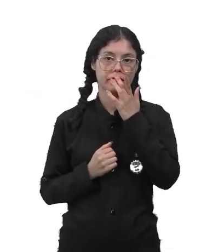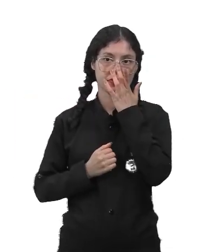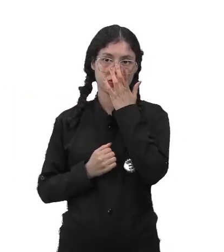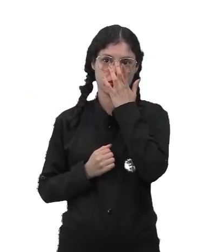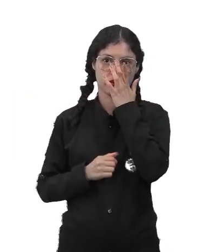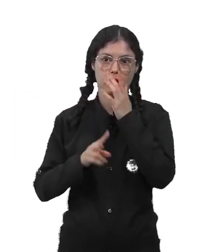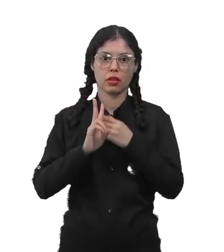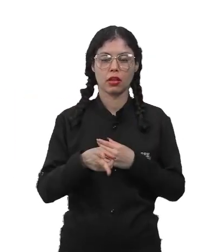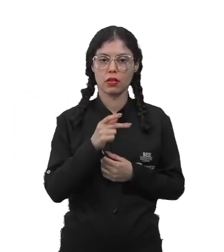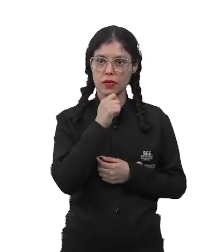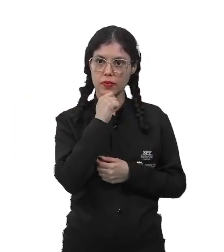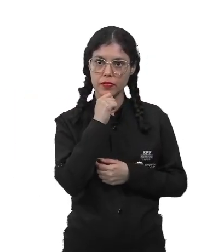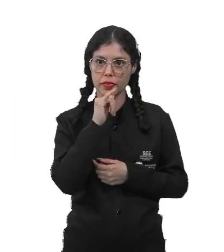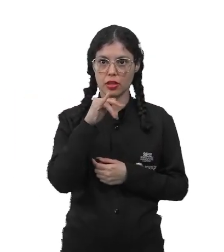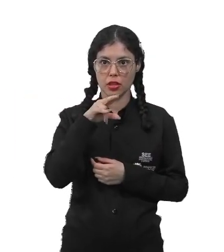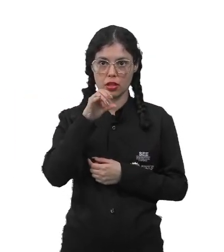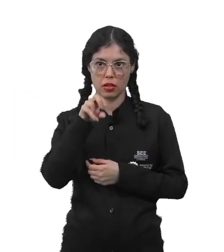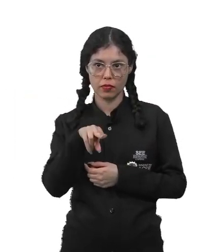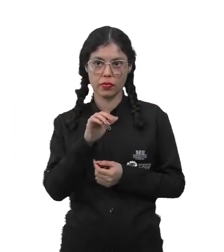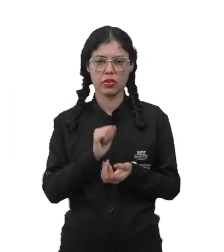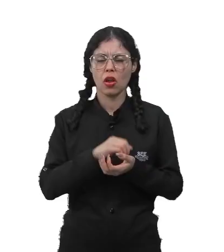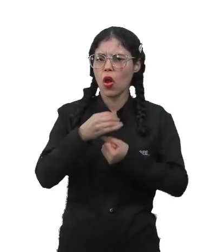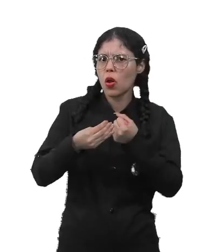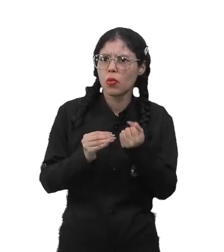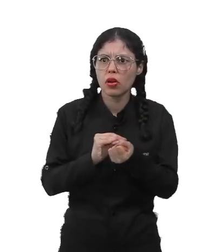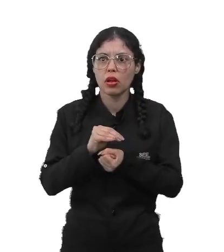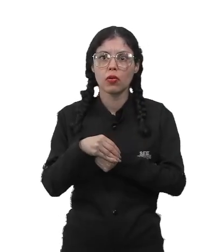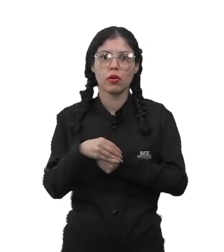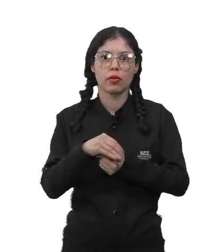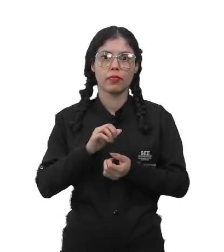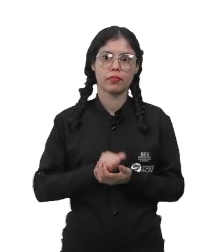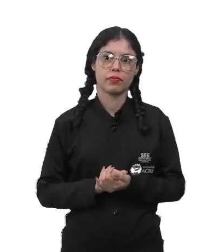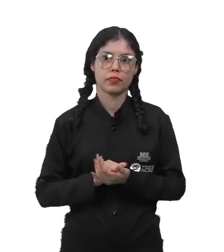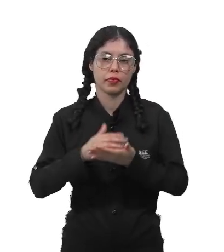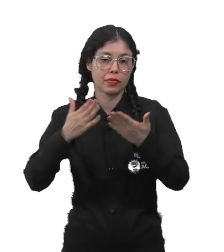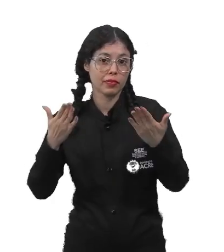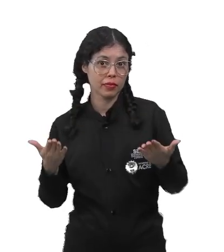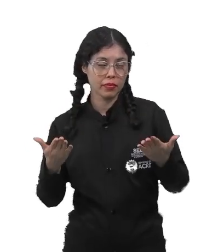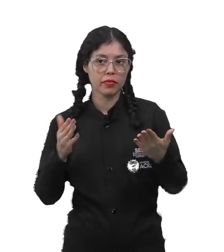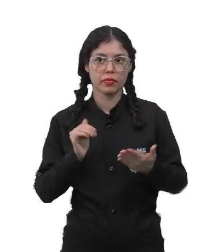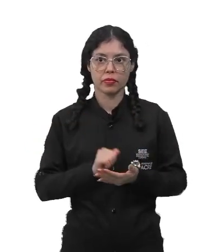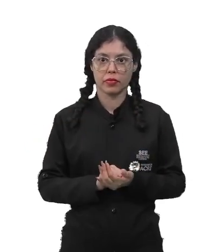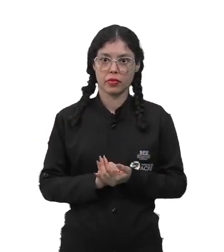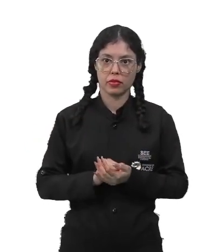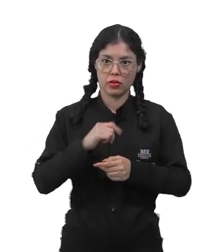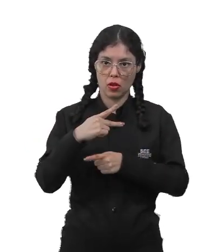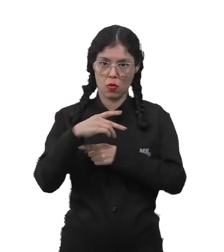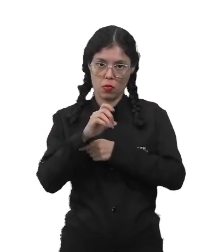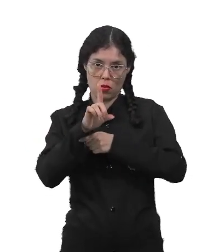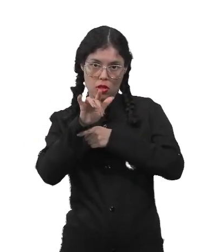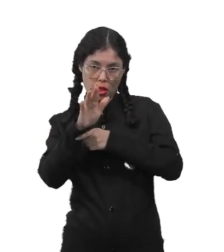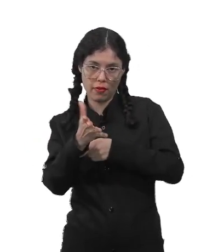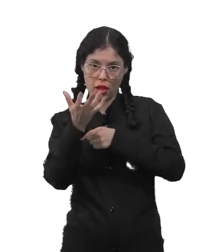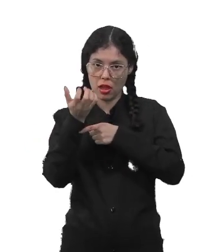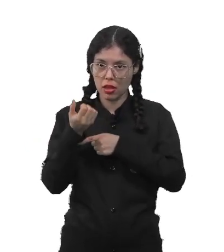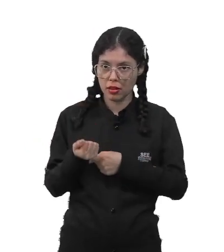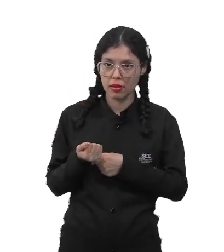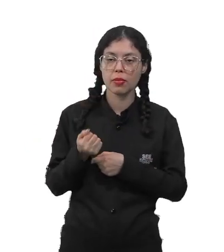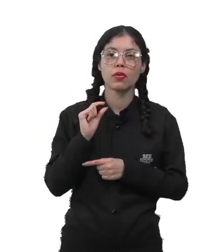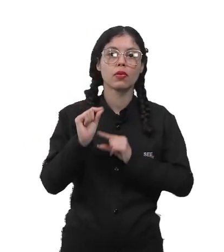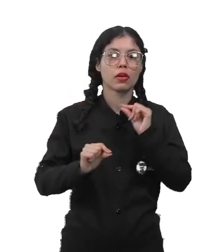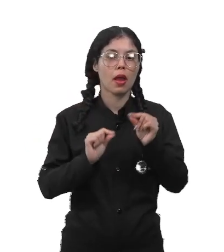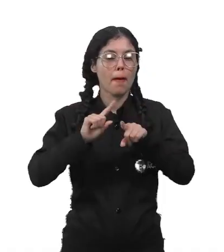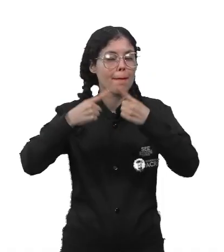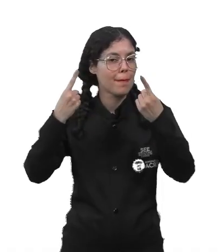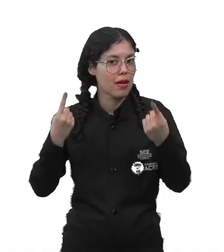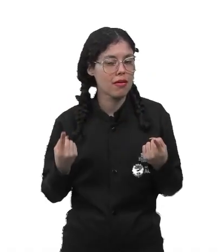negativa. Isso é um íon. E uma molécula polar, tá? Essa molécula polar vai receber cargas, porém